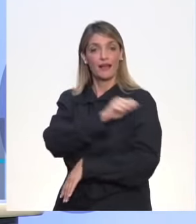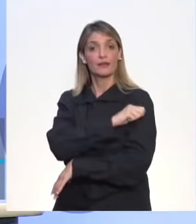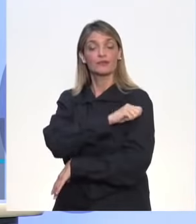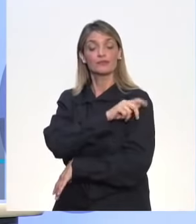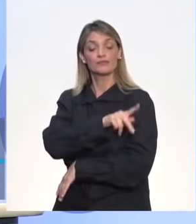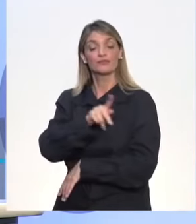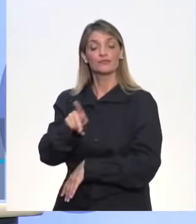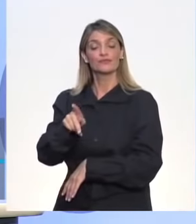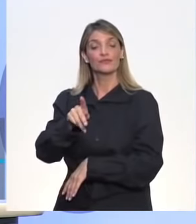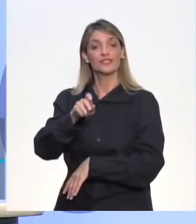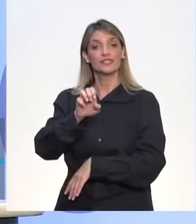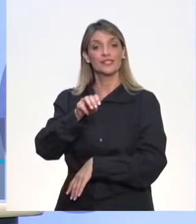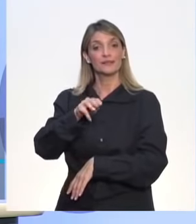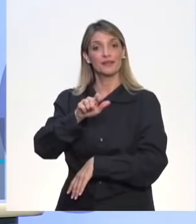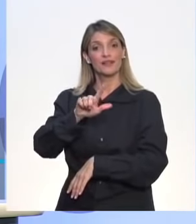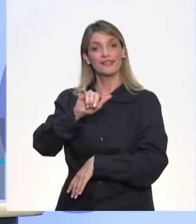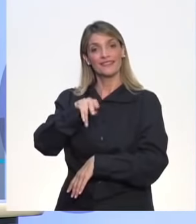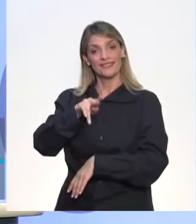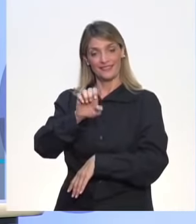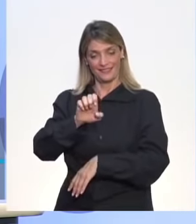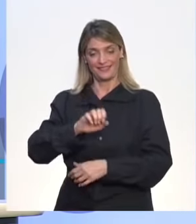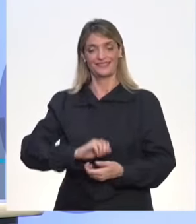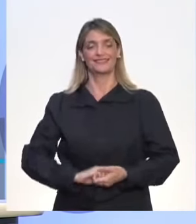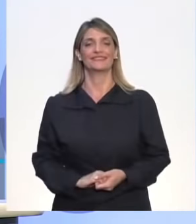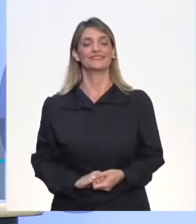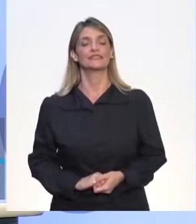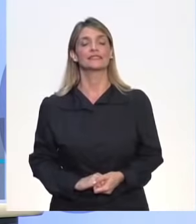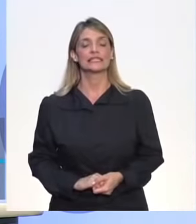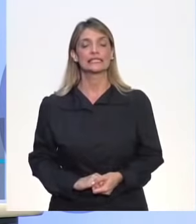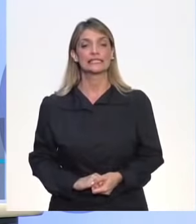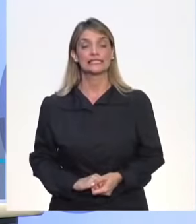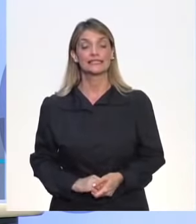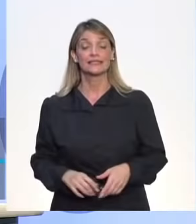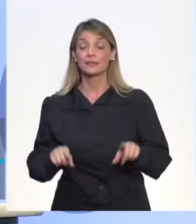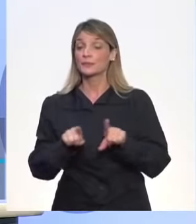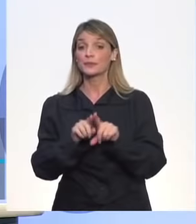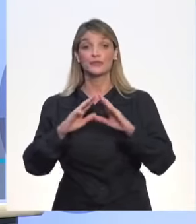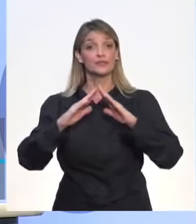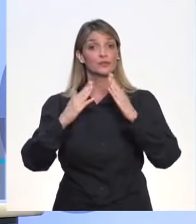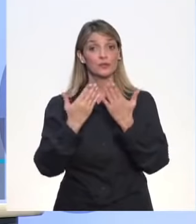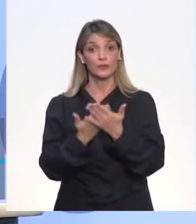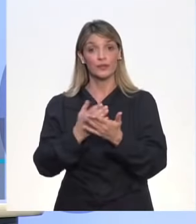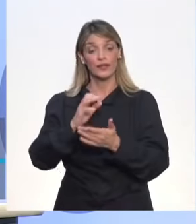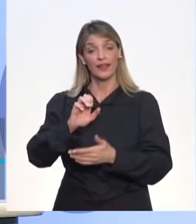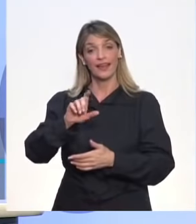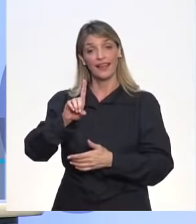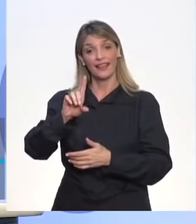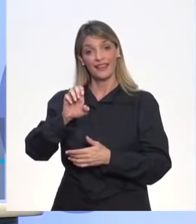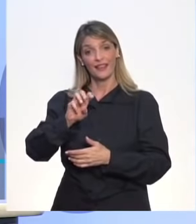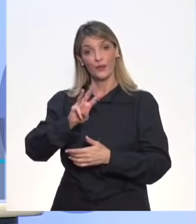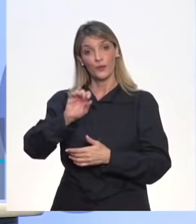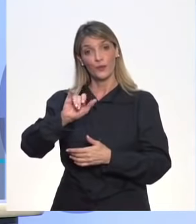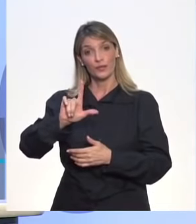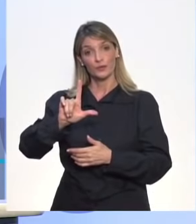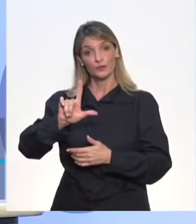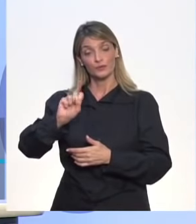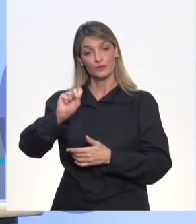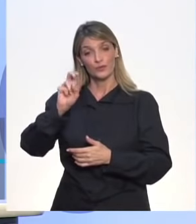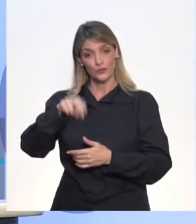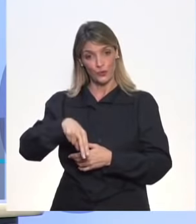professora emmaline eu acho e da escola Ed Wilson